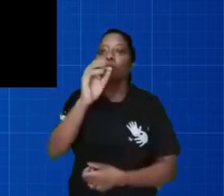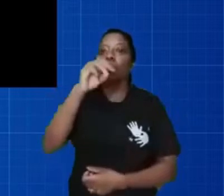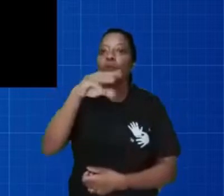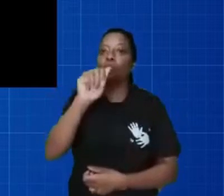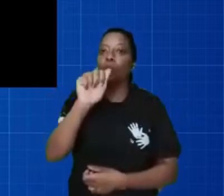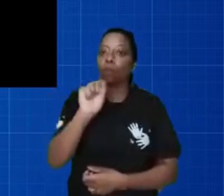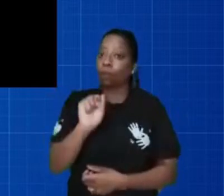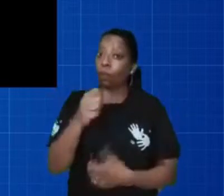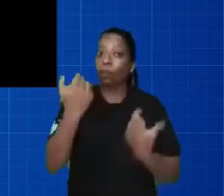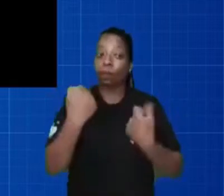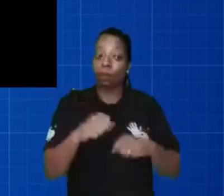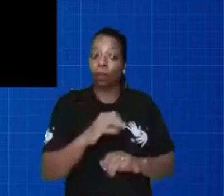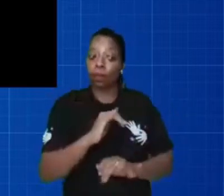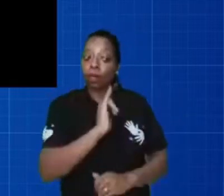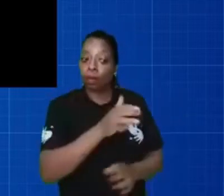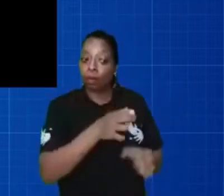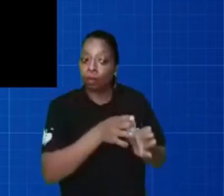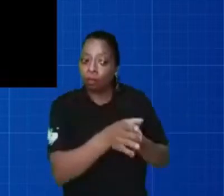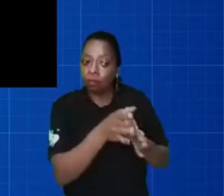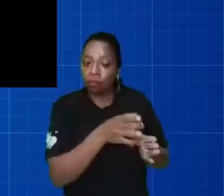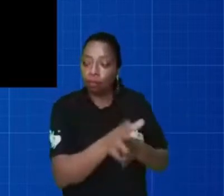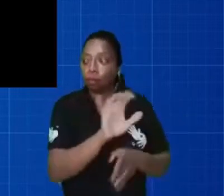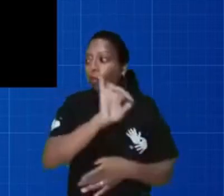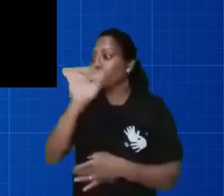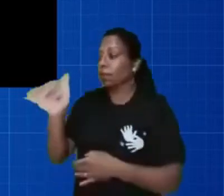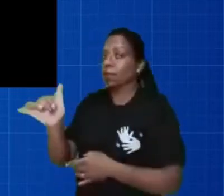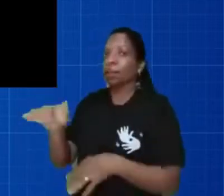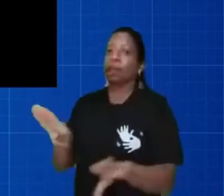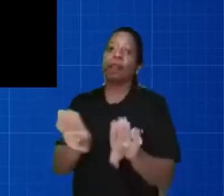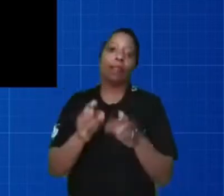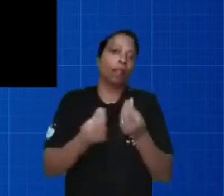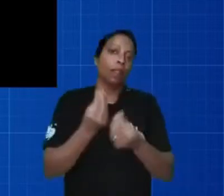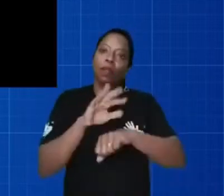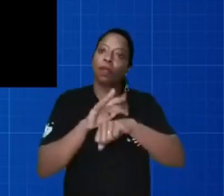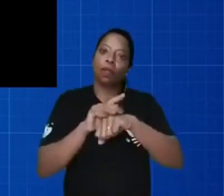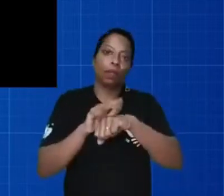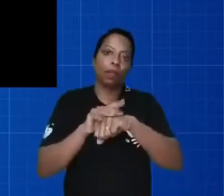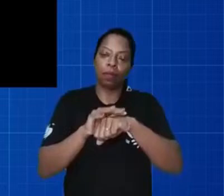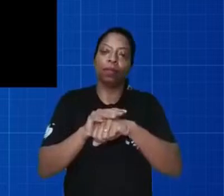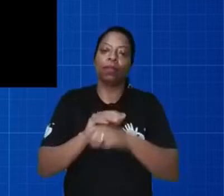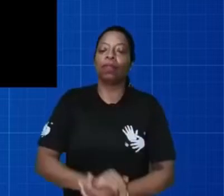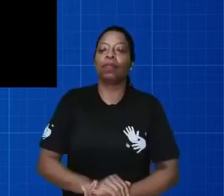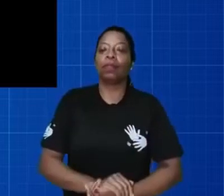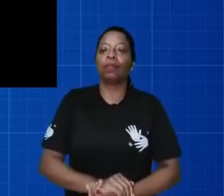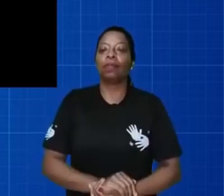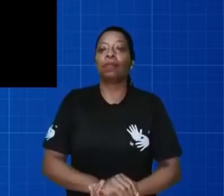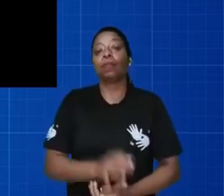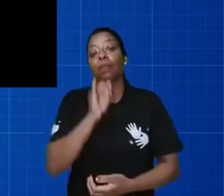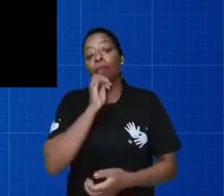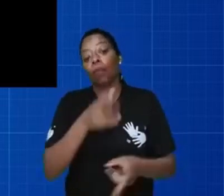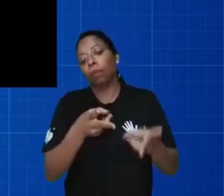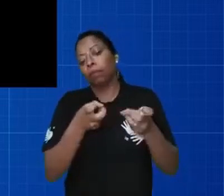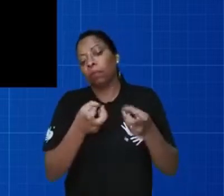deles identificar essa patologia, né, essa doença, por meio dos sinais e sintomas. Então, a gente pode